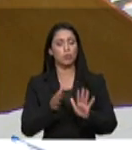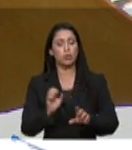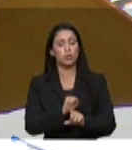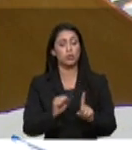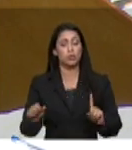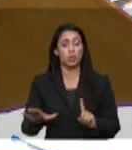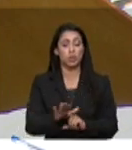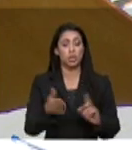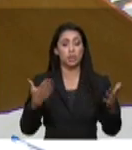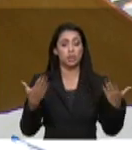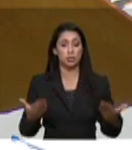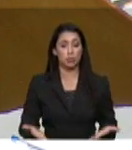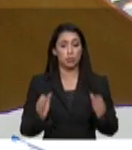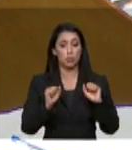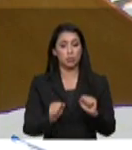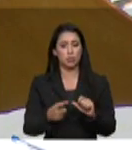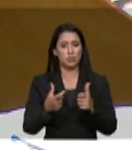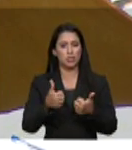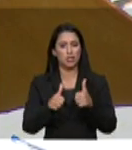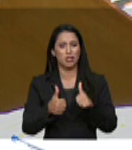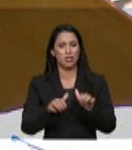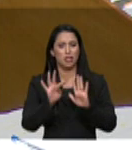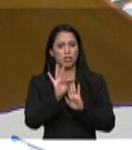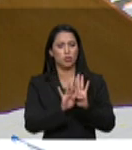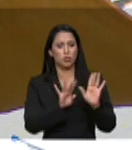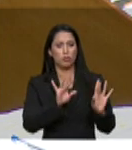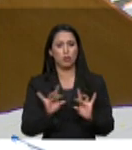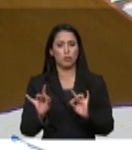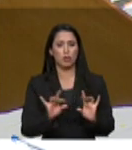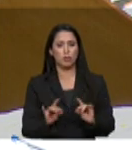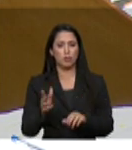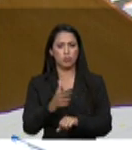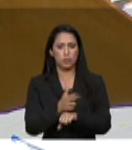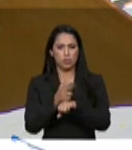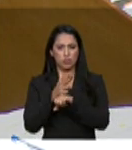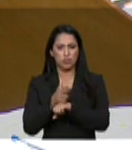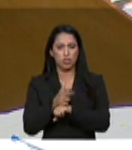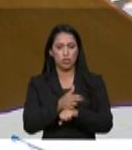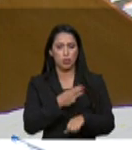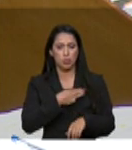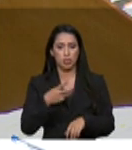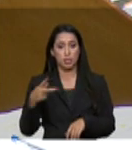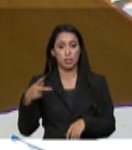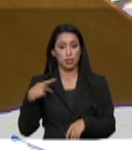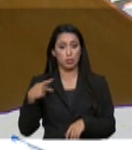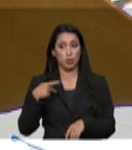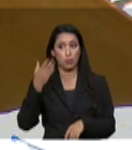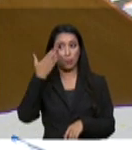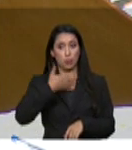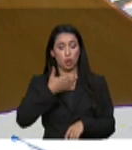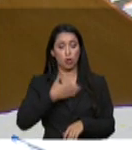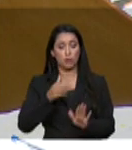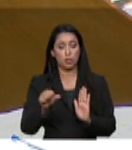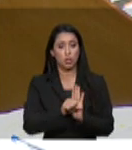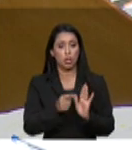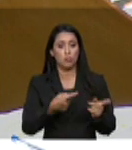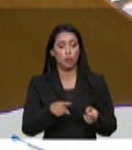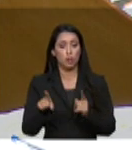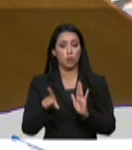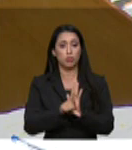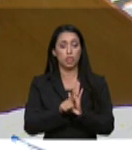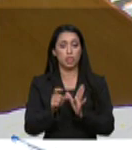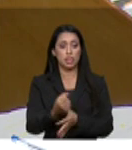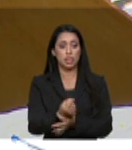fora conforme Podemos verificar a transcrição dos trechos dos vídeos os quais o Ministério Público entende como prova dos crimes contra